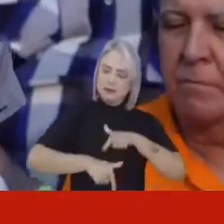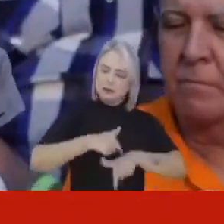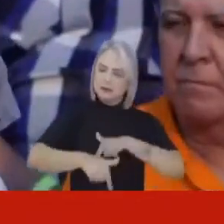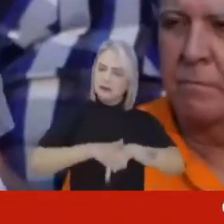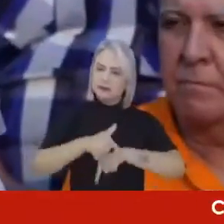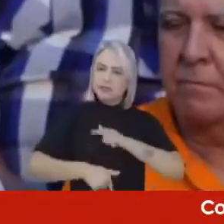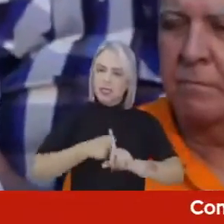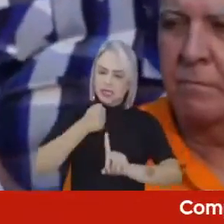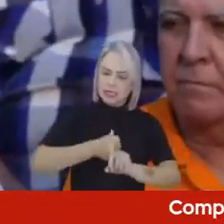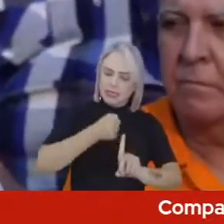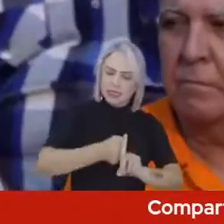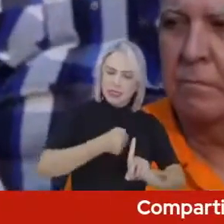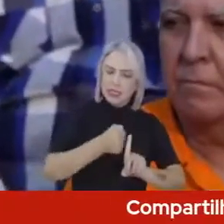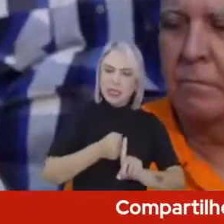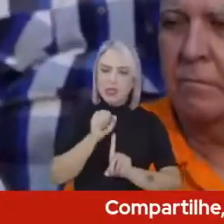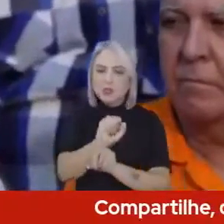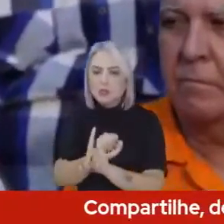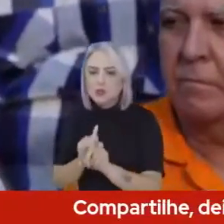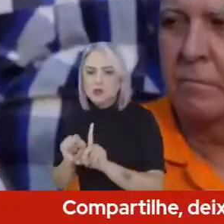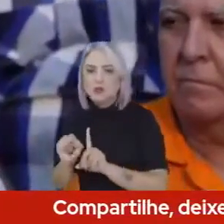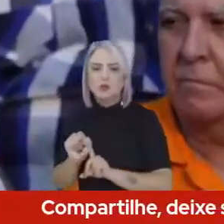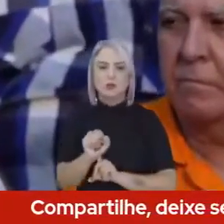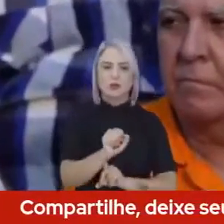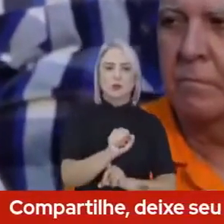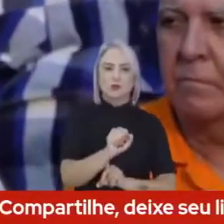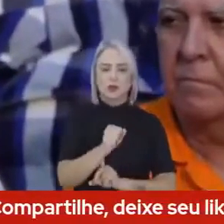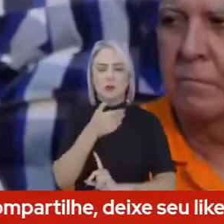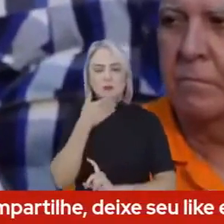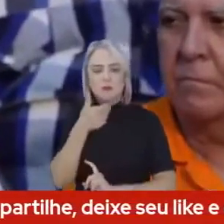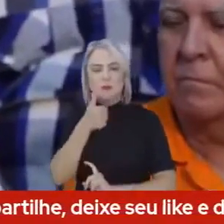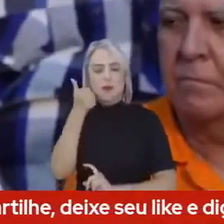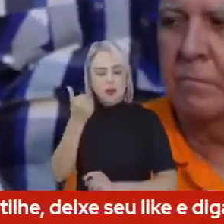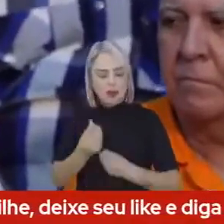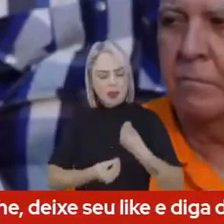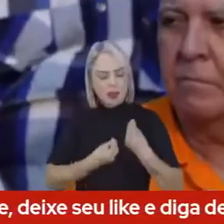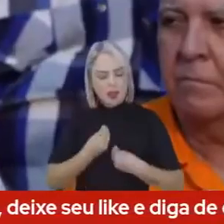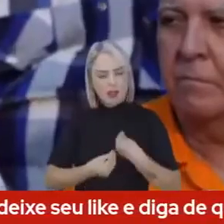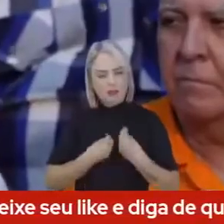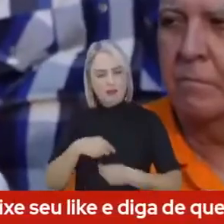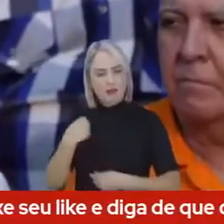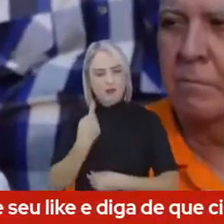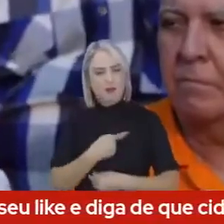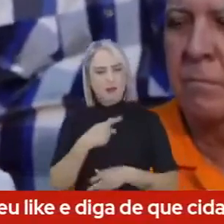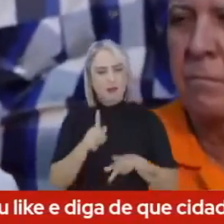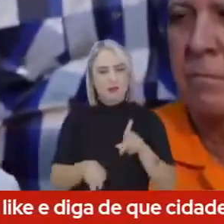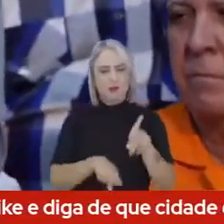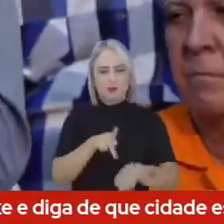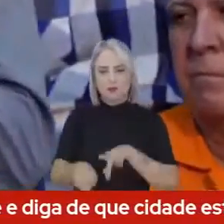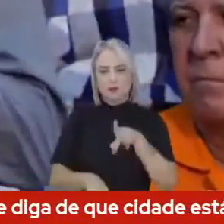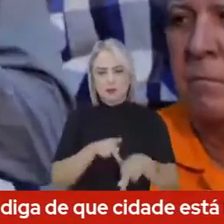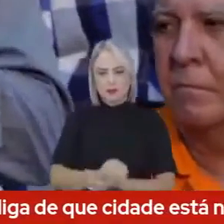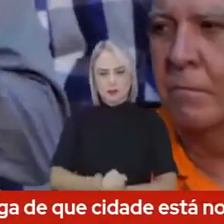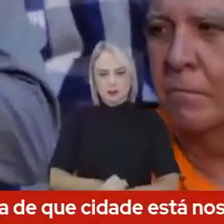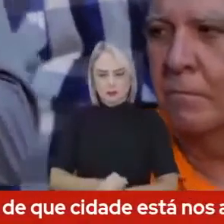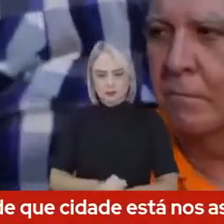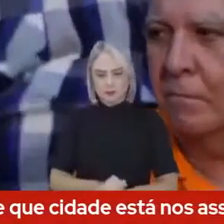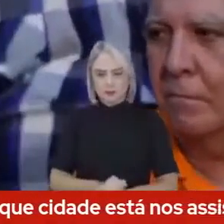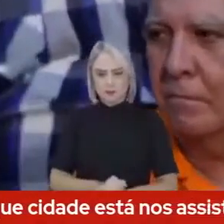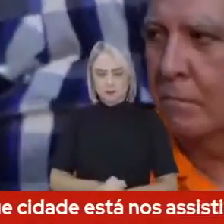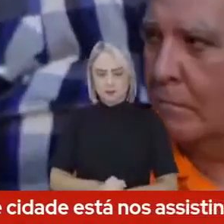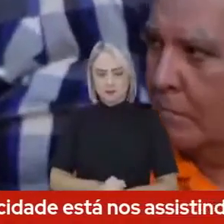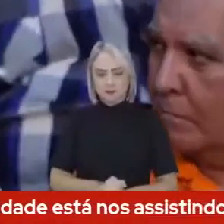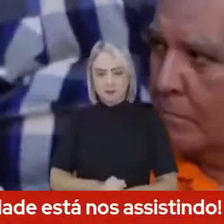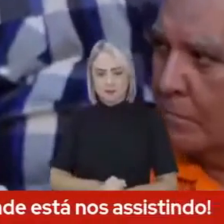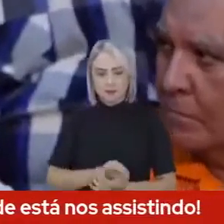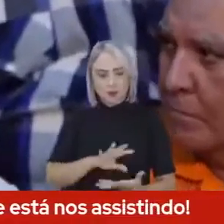luta social para melhorar a vida do nosso povo. Aliás, o